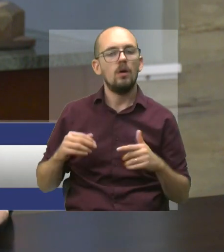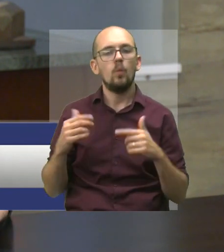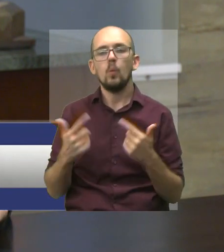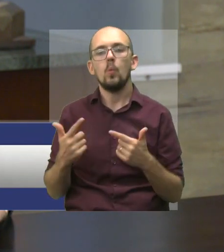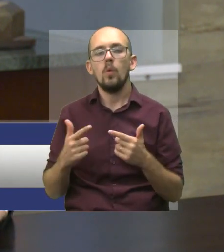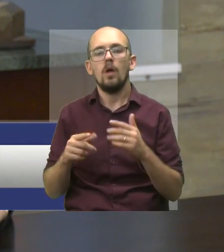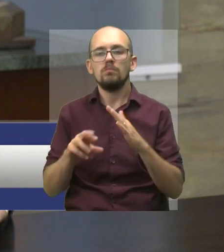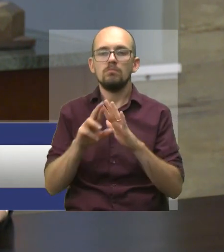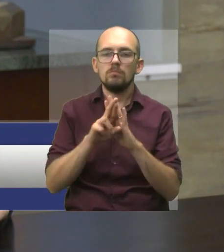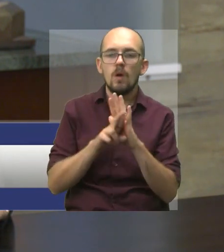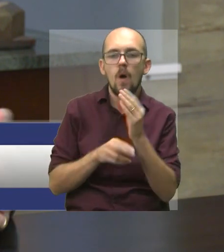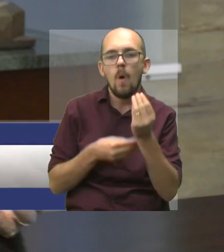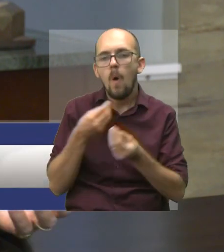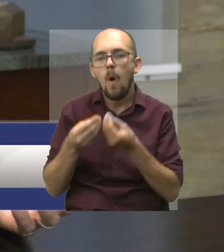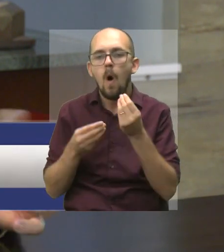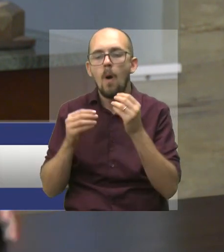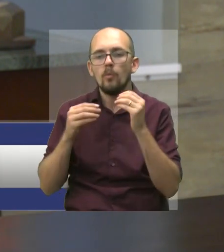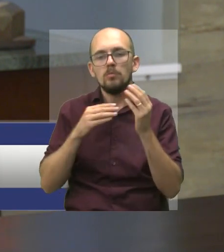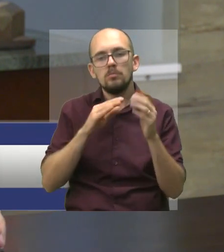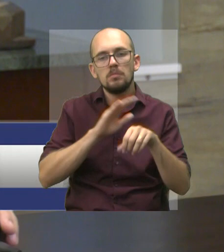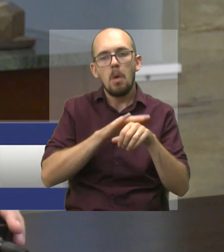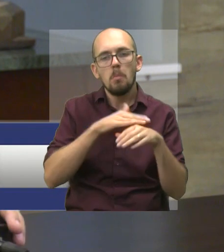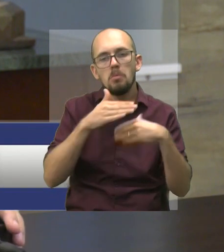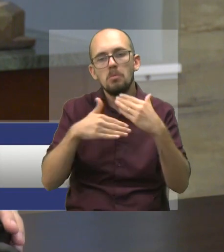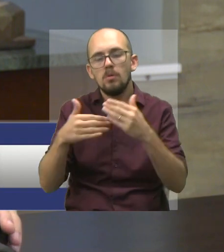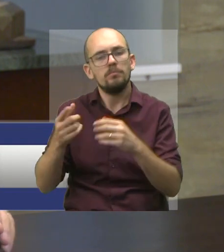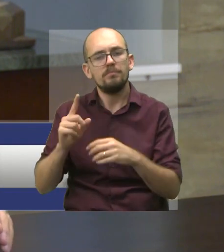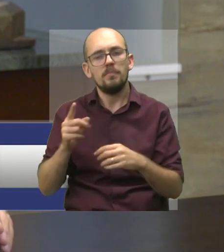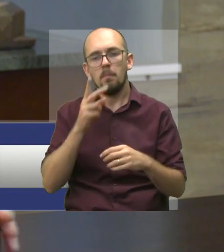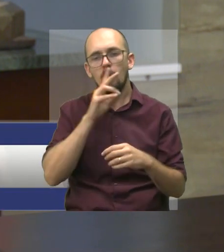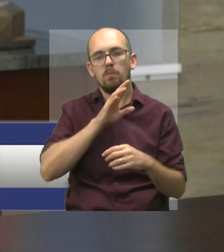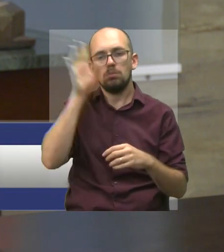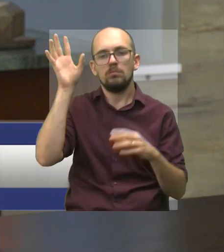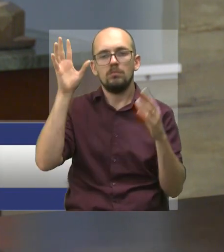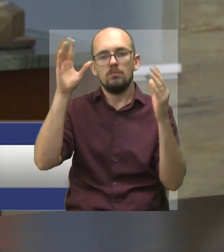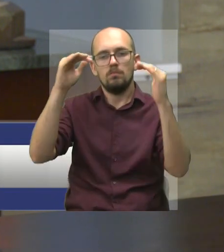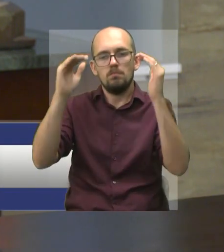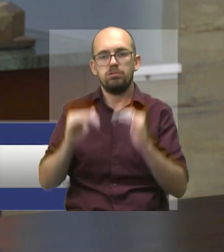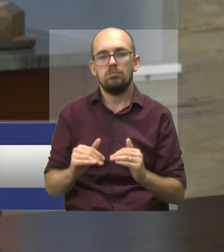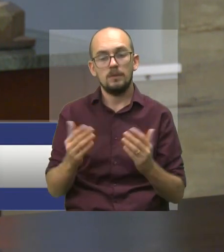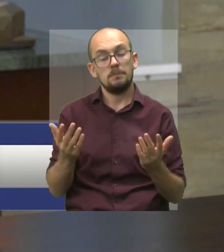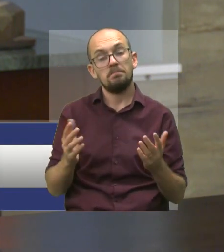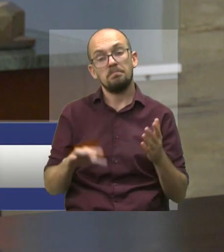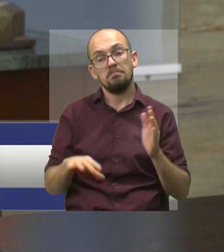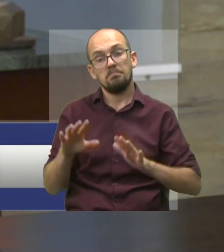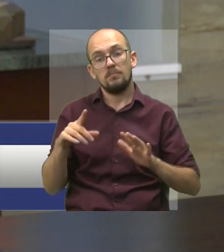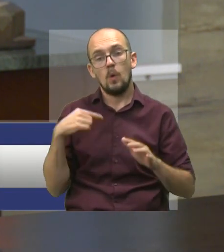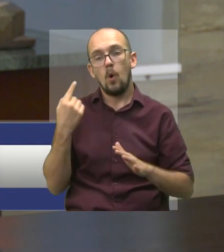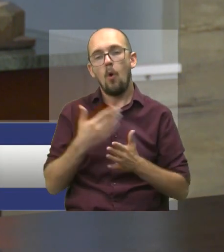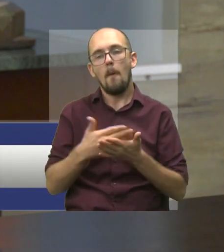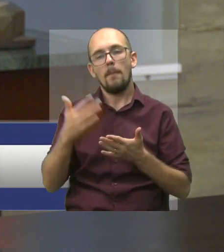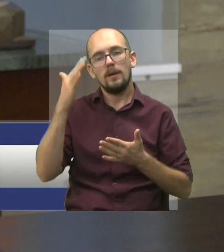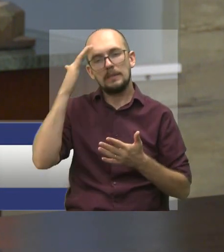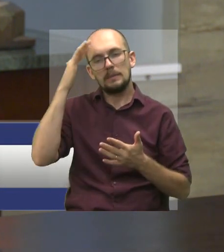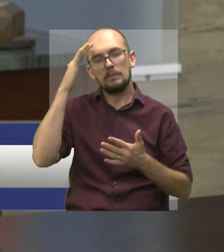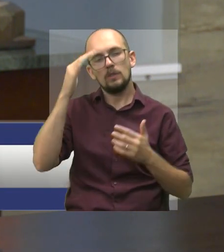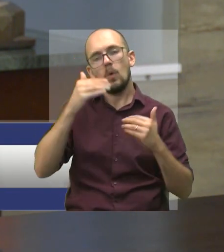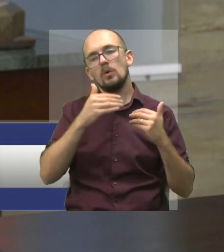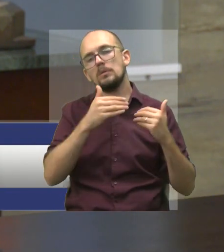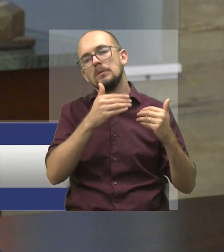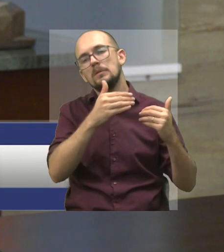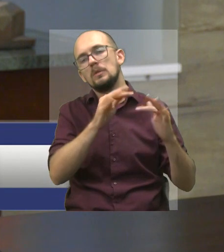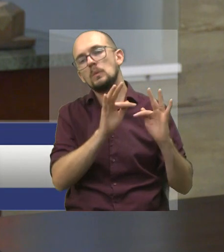esse valor. Então, de repente, a gente começa a imaginar que, prevendo tudo isso, o fim